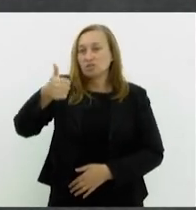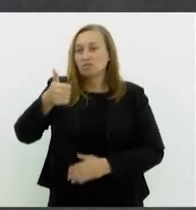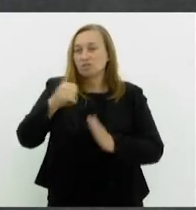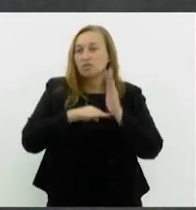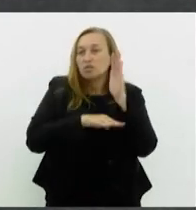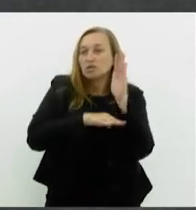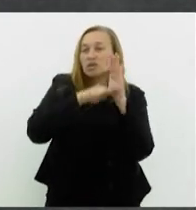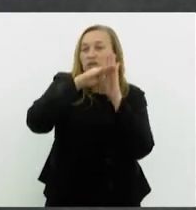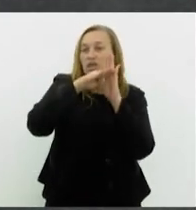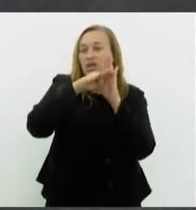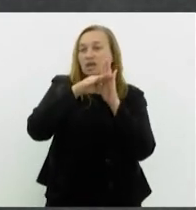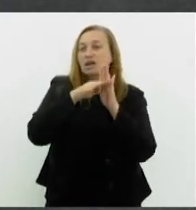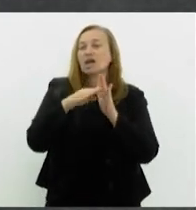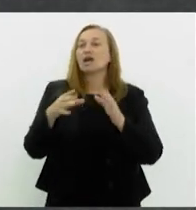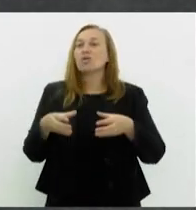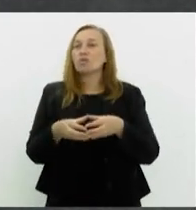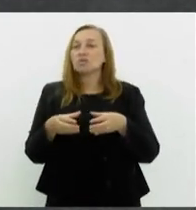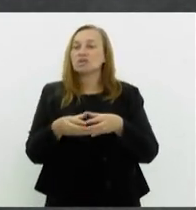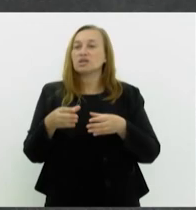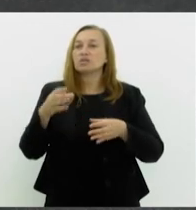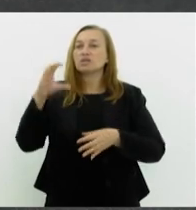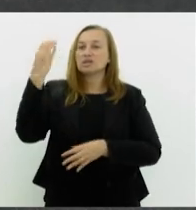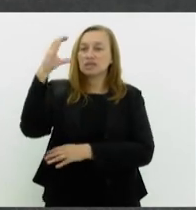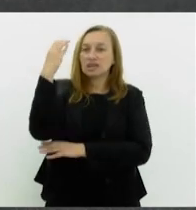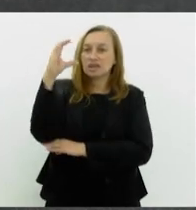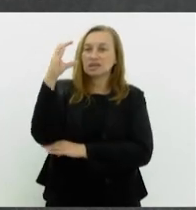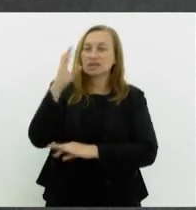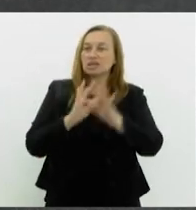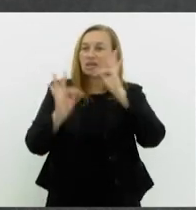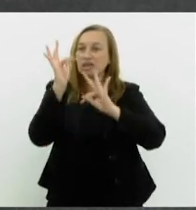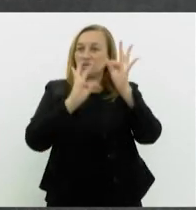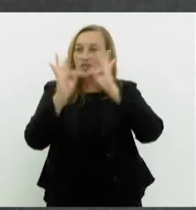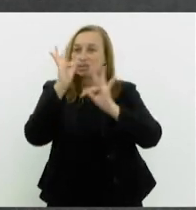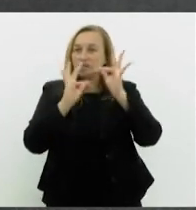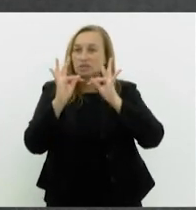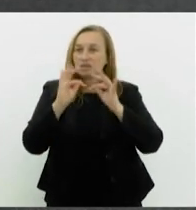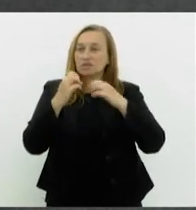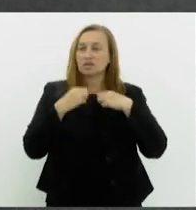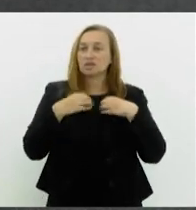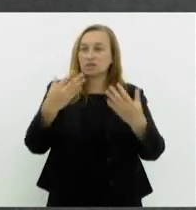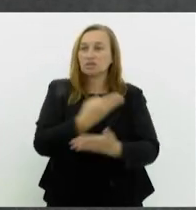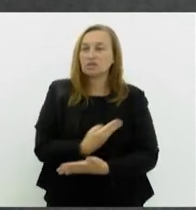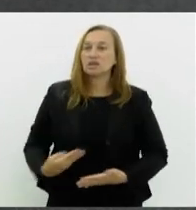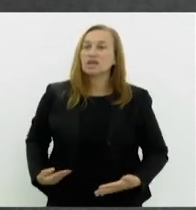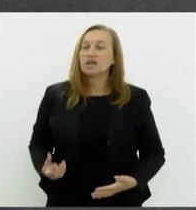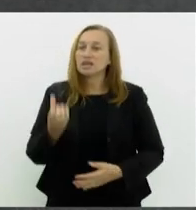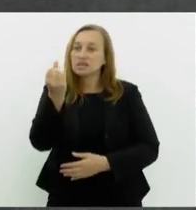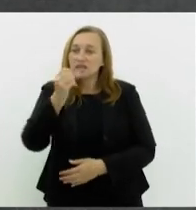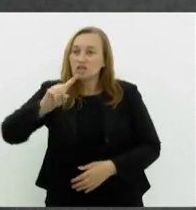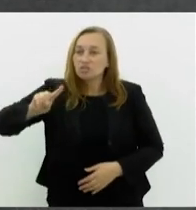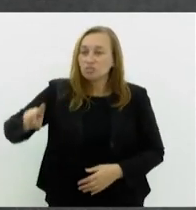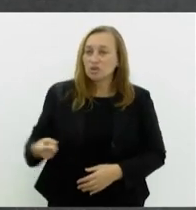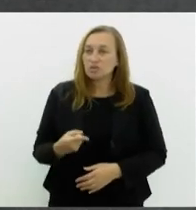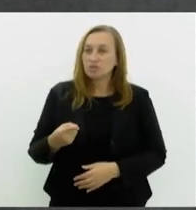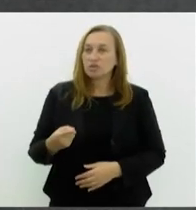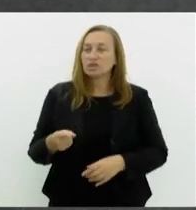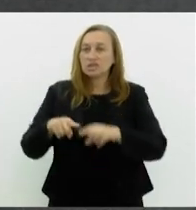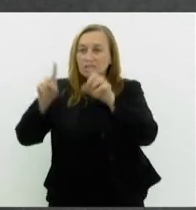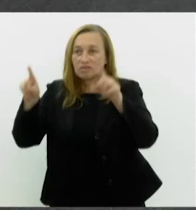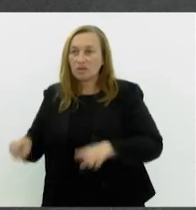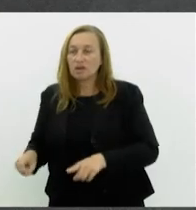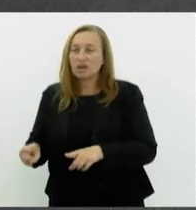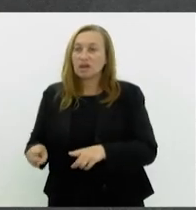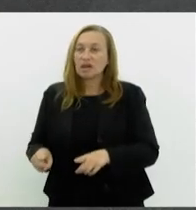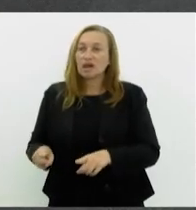da Ciência, Tecnologia e Inovação fará uma audiência pública sobre cerca de 6 mil servidores da antiga FAEP. E eu